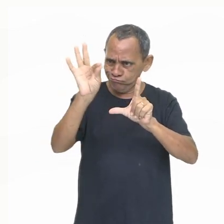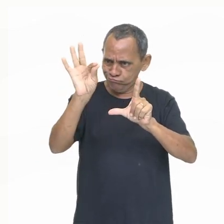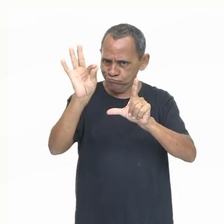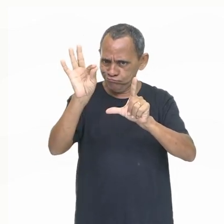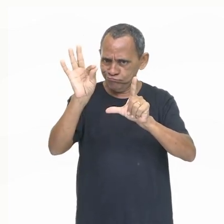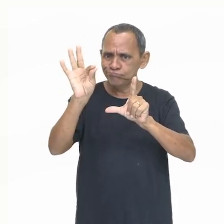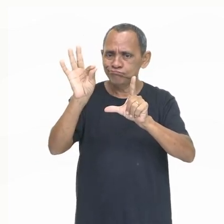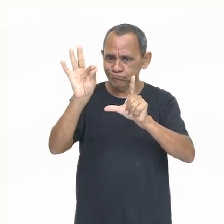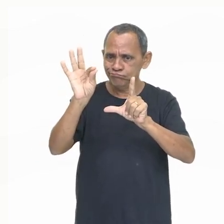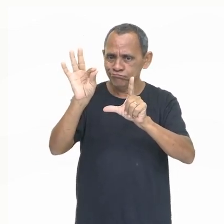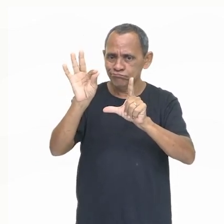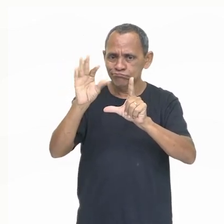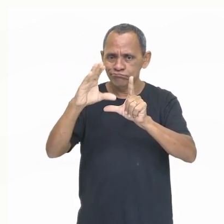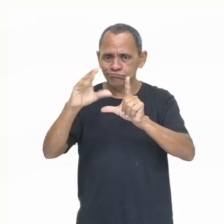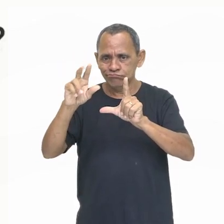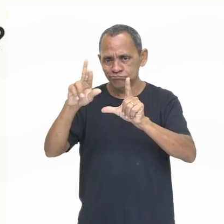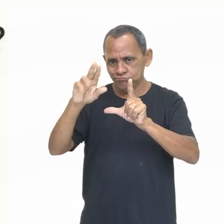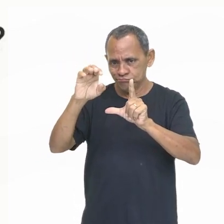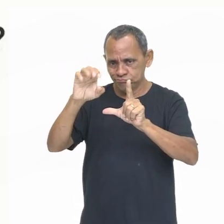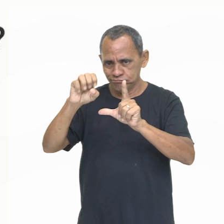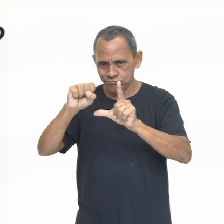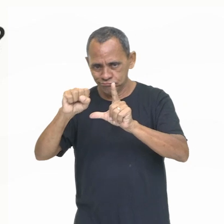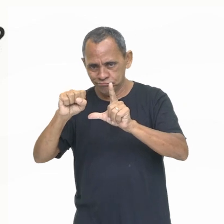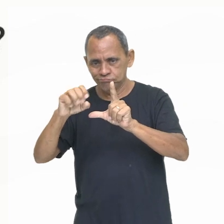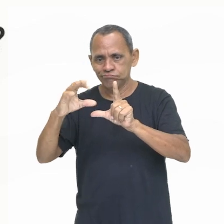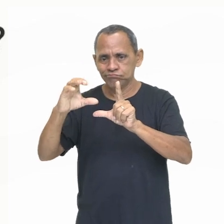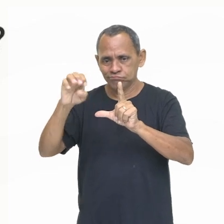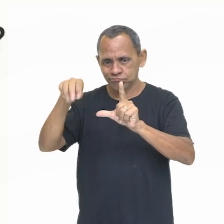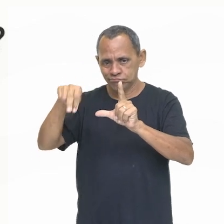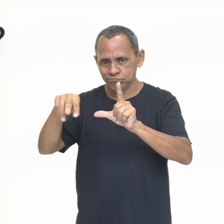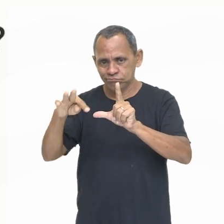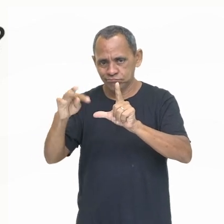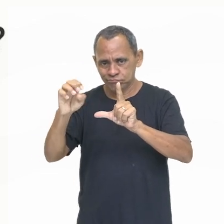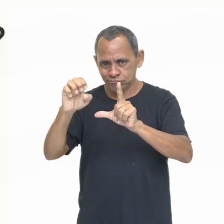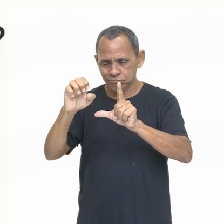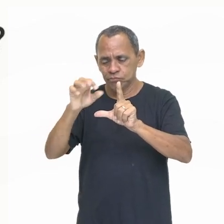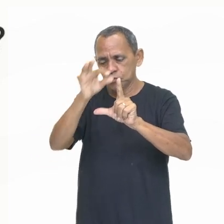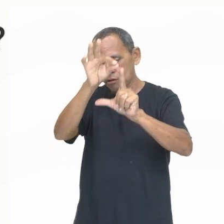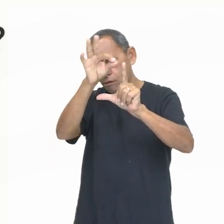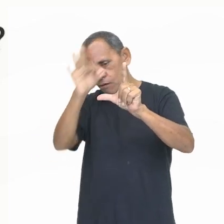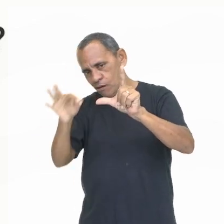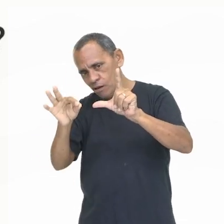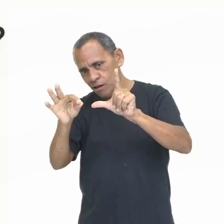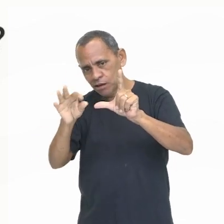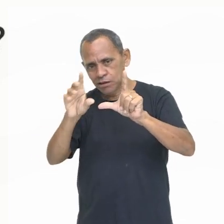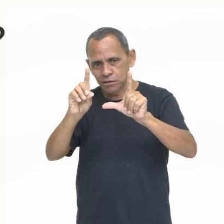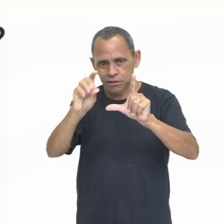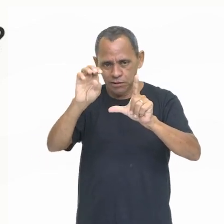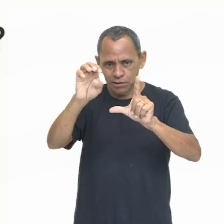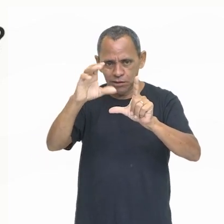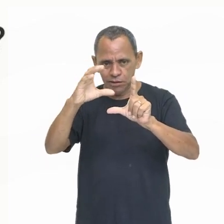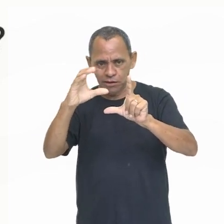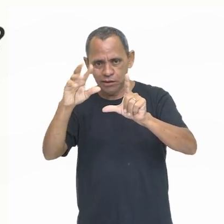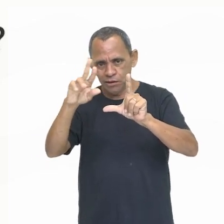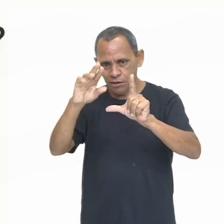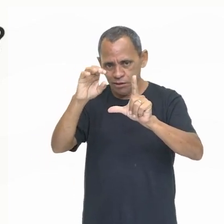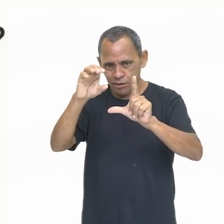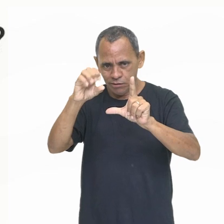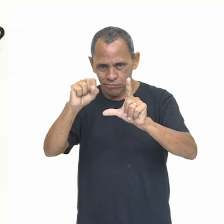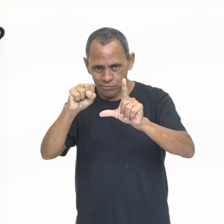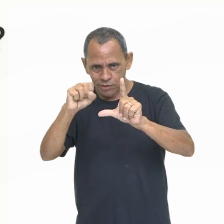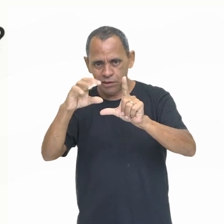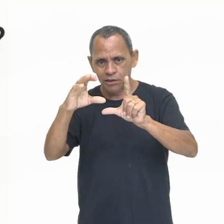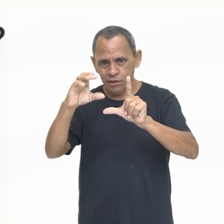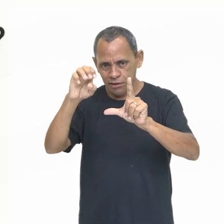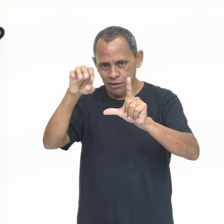responder aqui as perguntas. Temos umas perguntinhas aqui para a gente responder. Para qual intervalo a função é